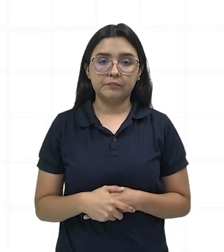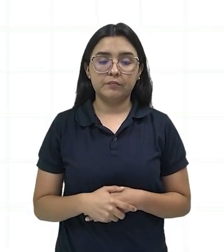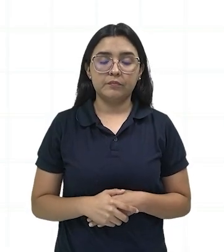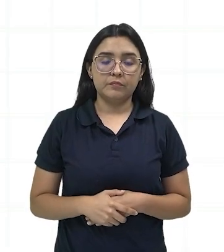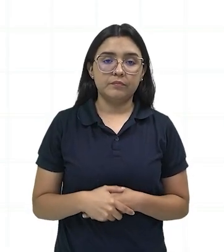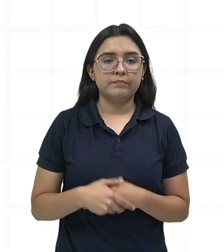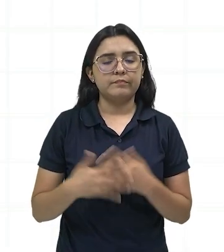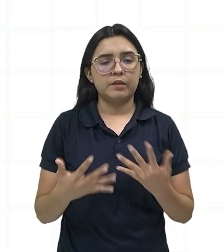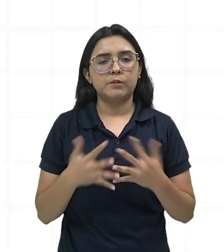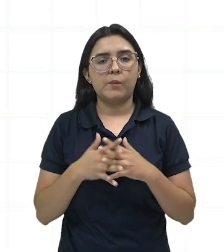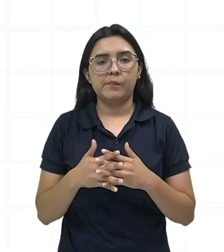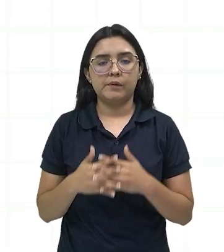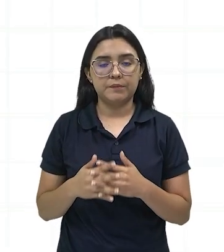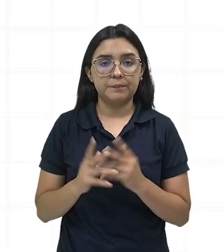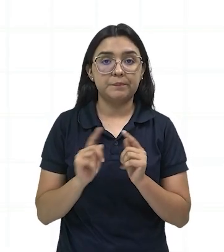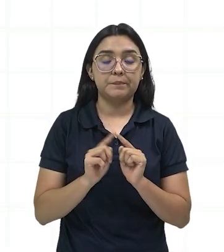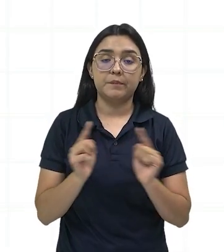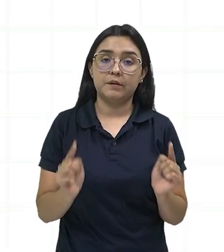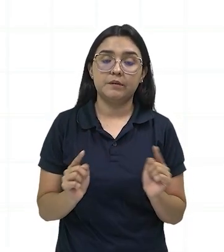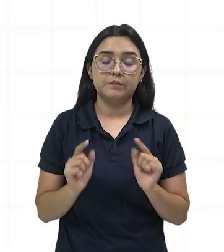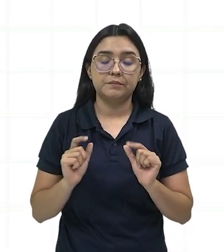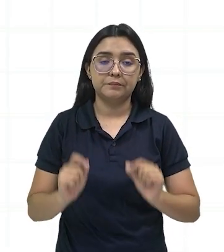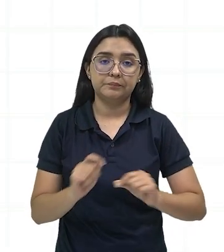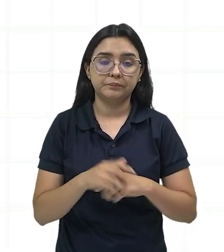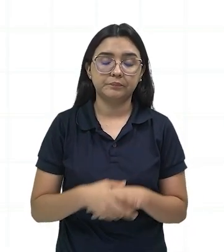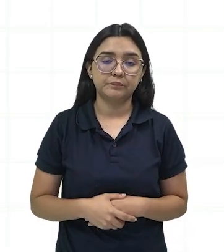pouquinho complicado, mas a gente consegue